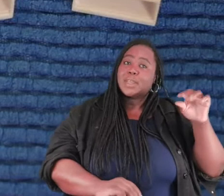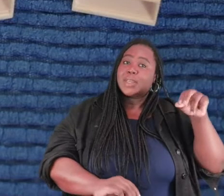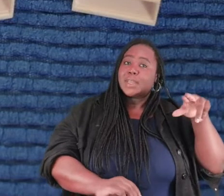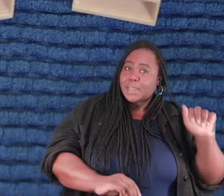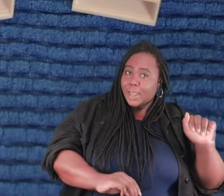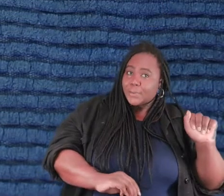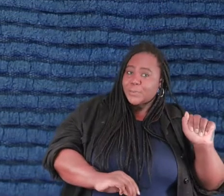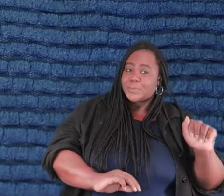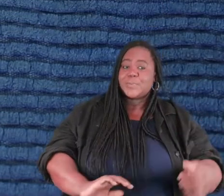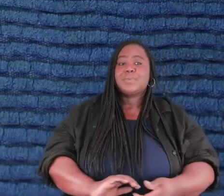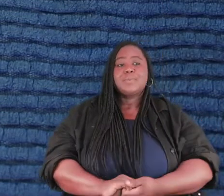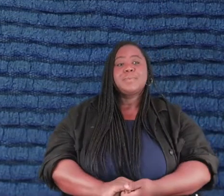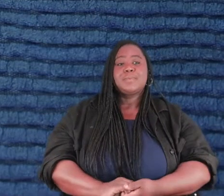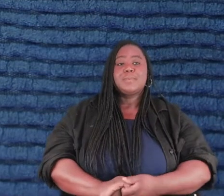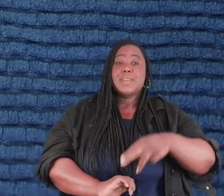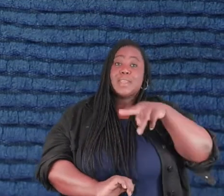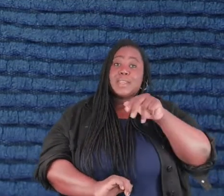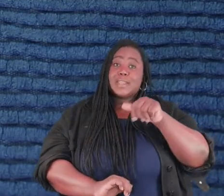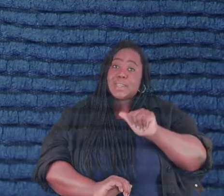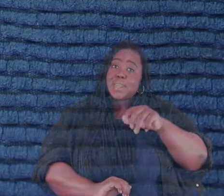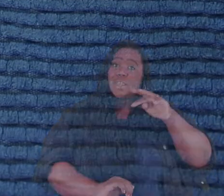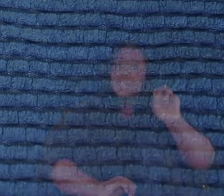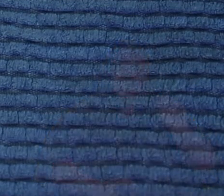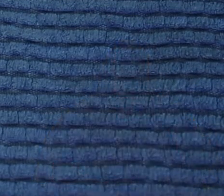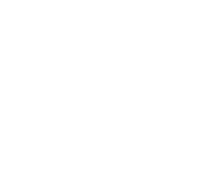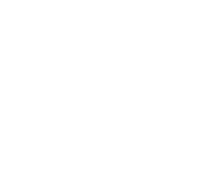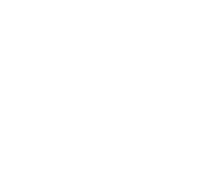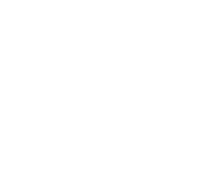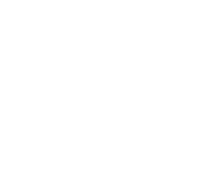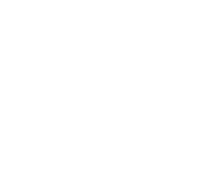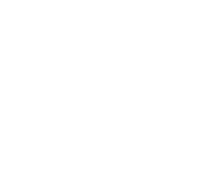Theo e Nina. Nina e Theo.